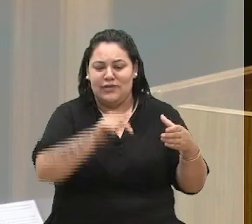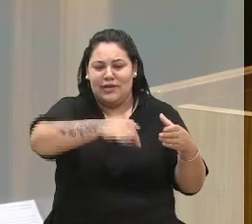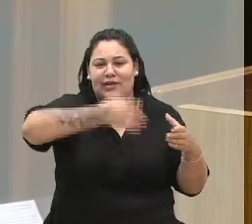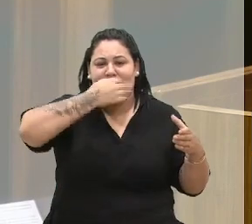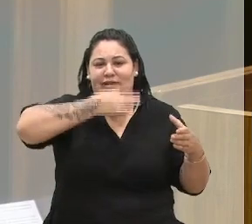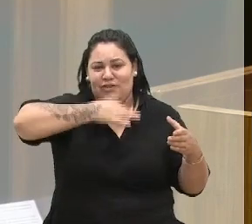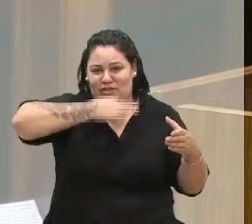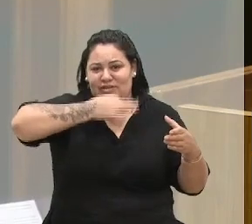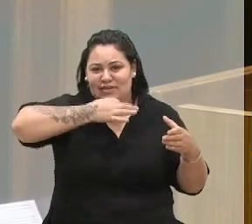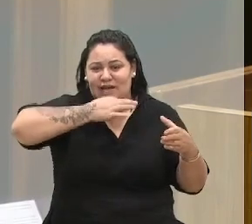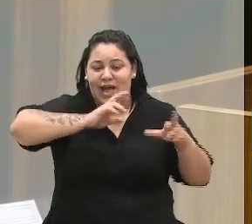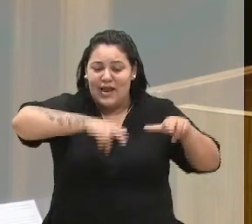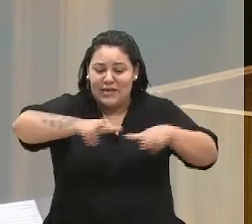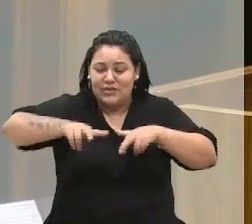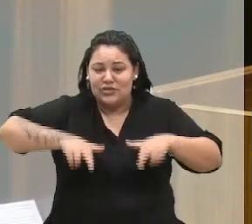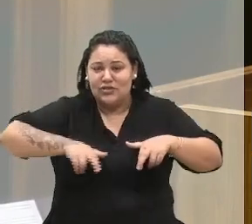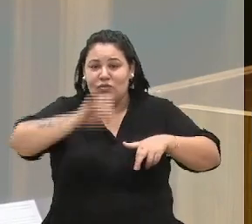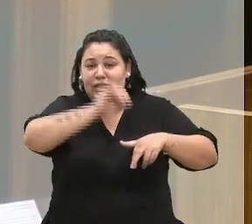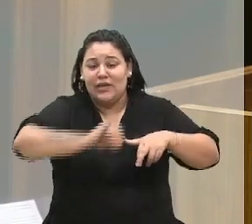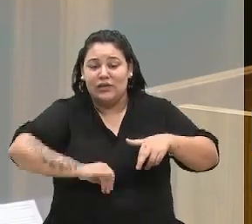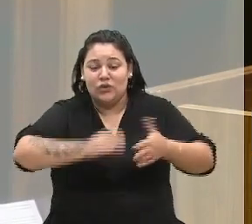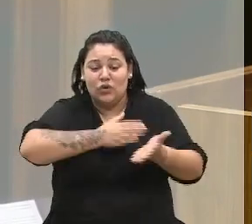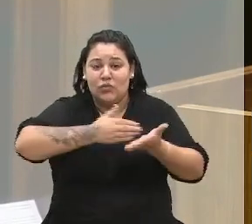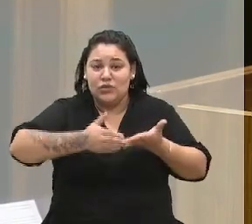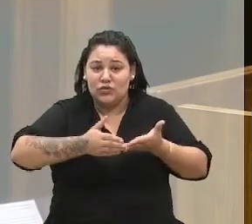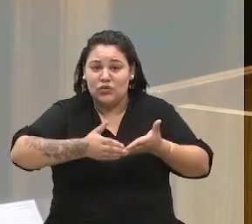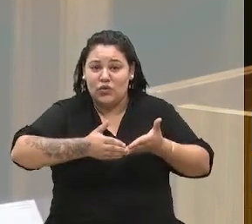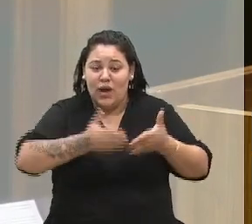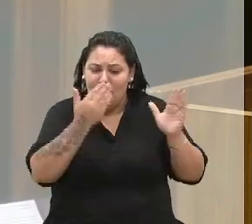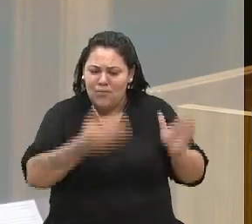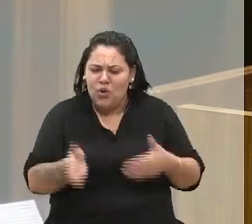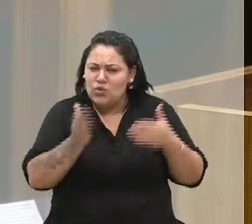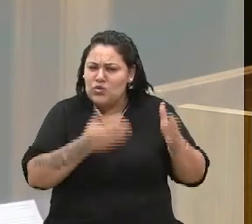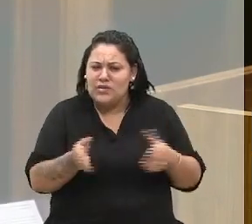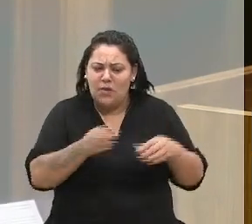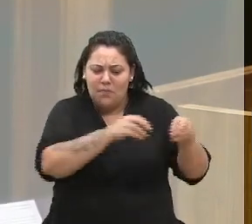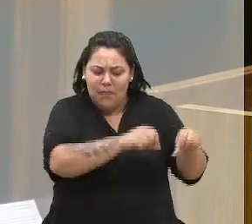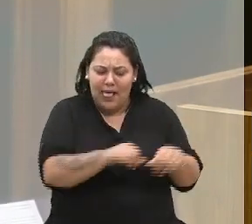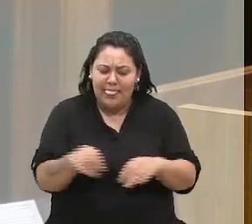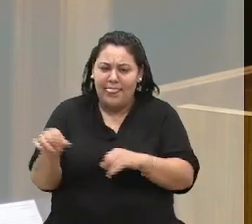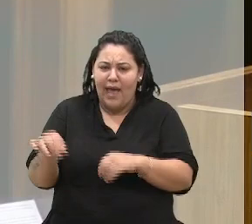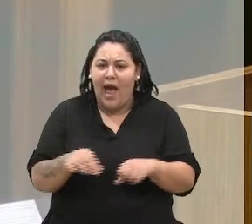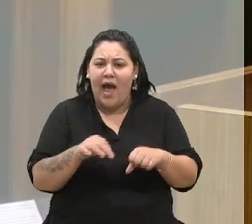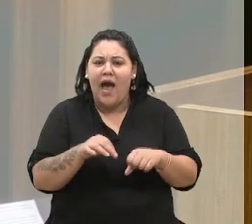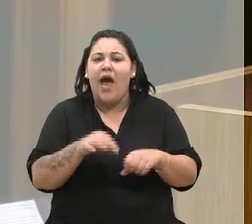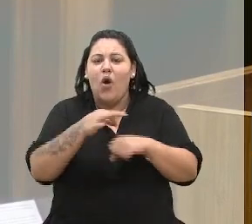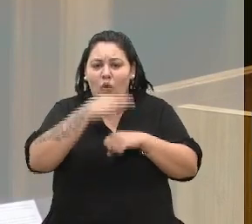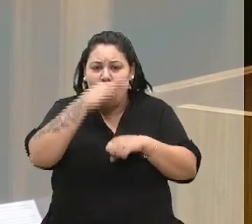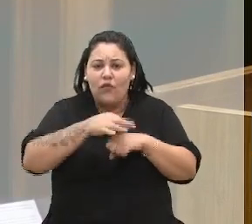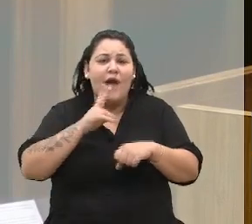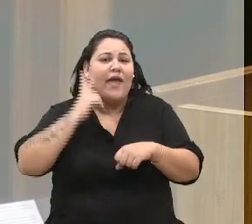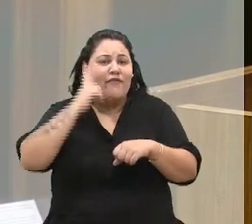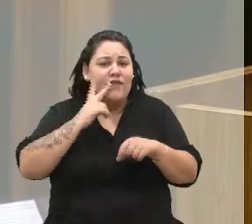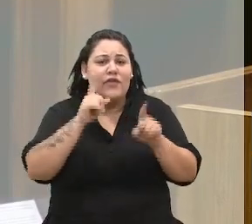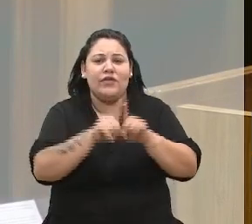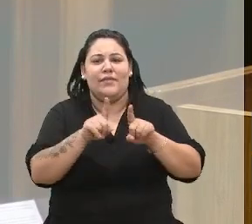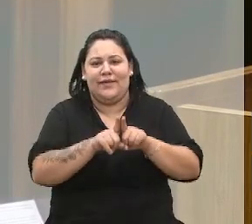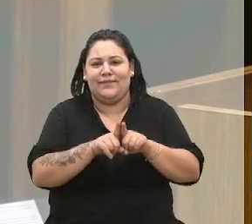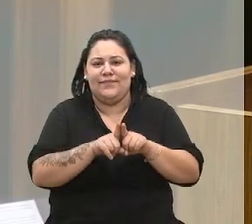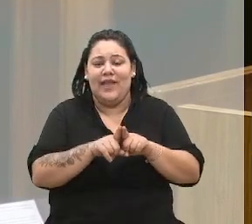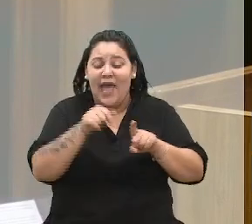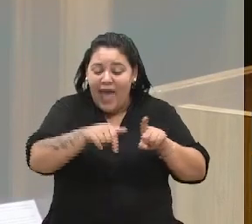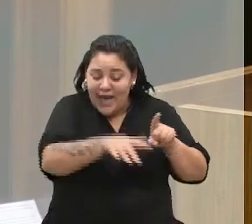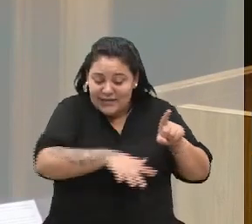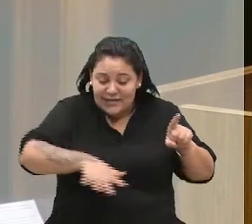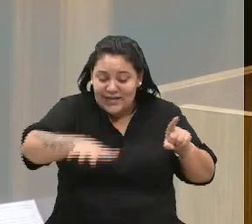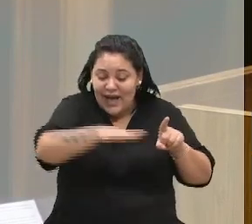italianos começaram a cultivar a uva e produzir o vinho. Atualmente, estas áreas de colonização italiana